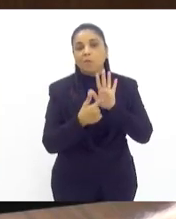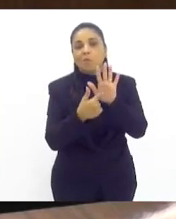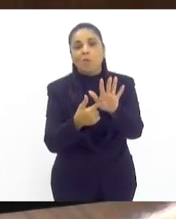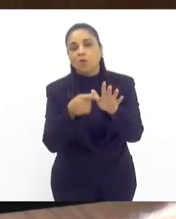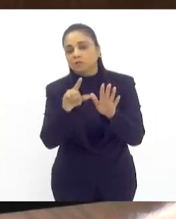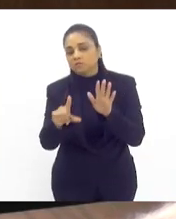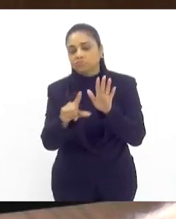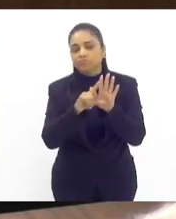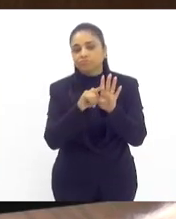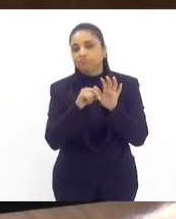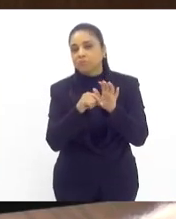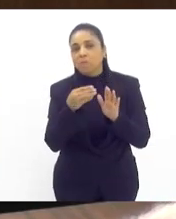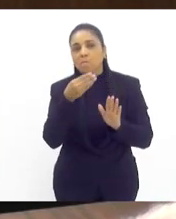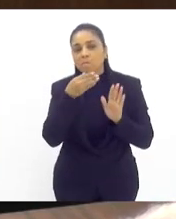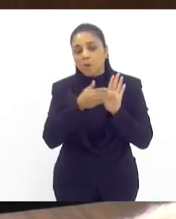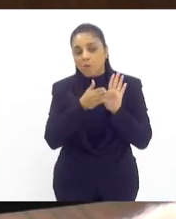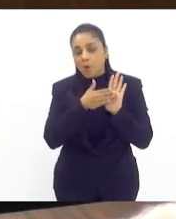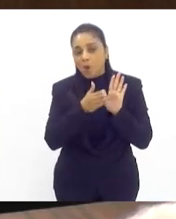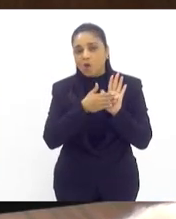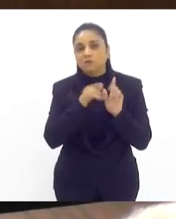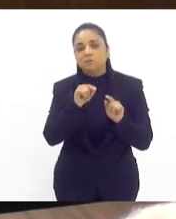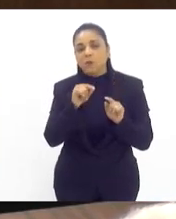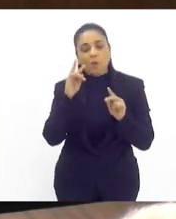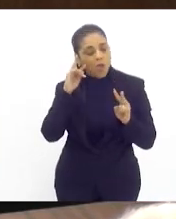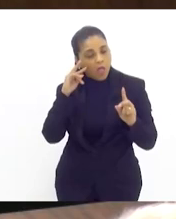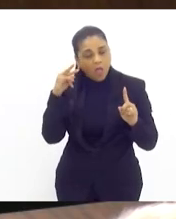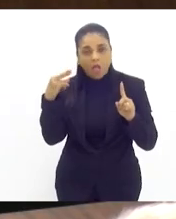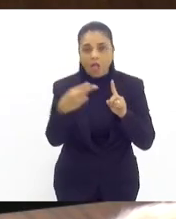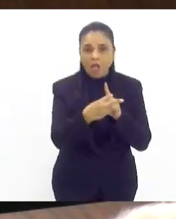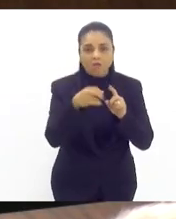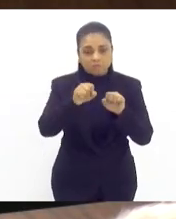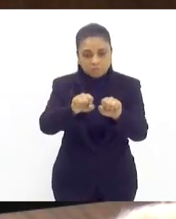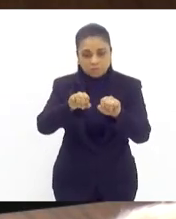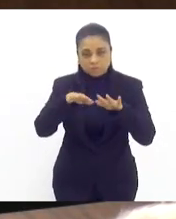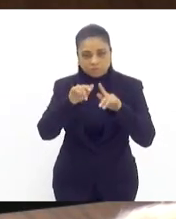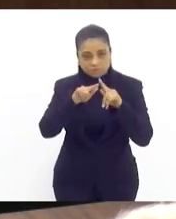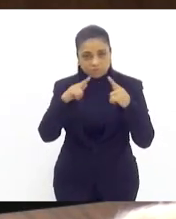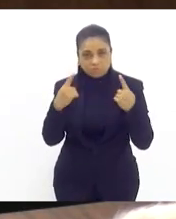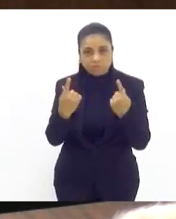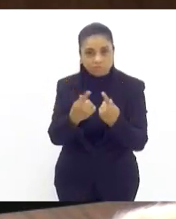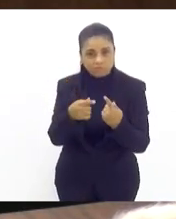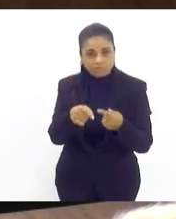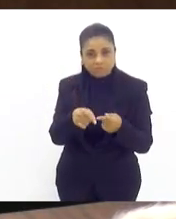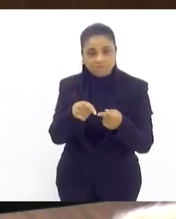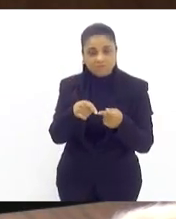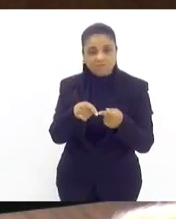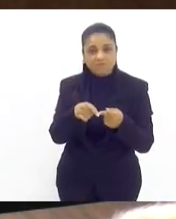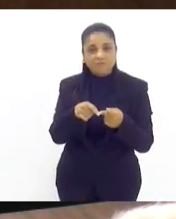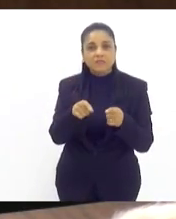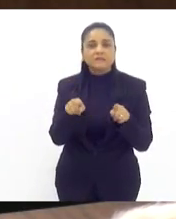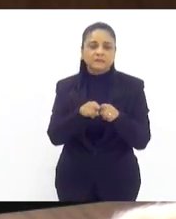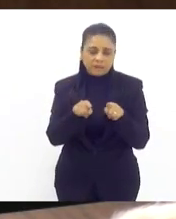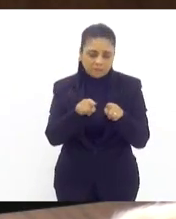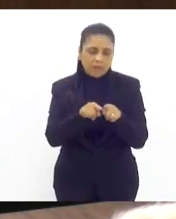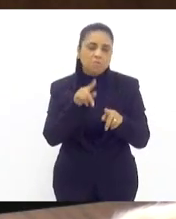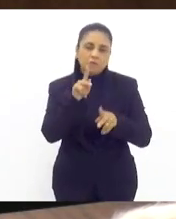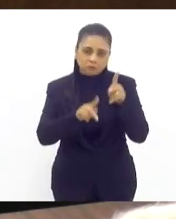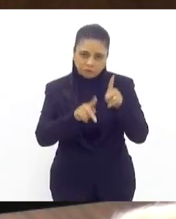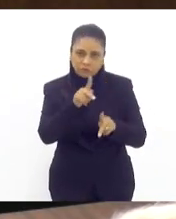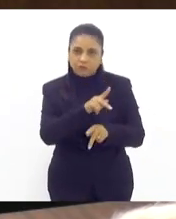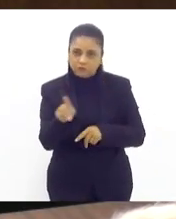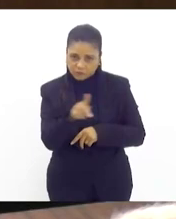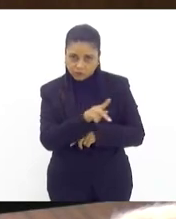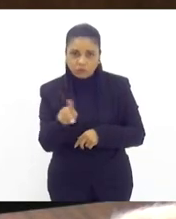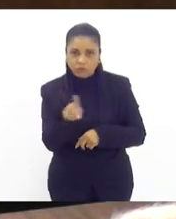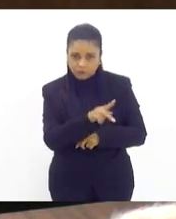justamente no intuito de que o olhar da Assembleia Legislativa seja também para os professores isso é